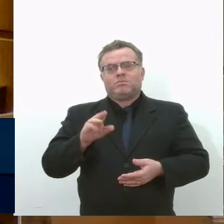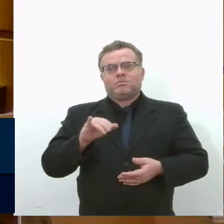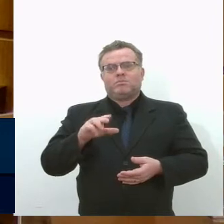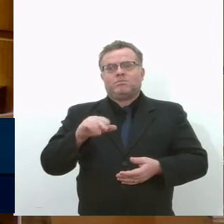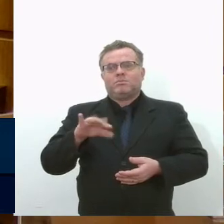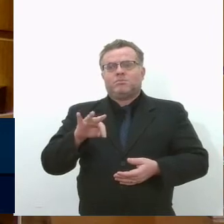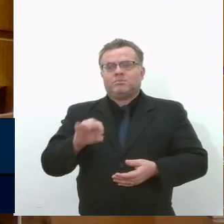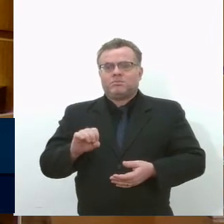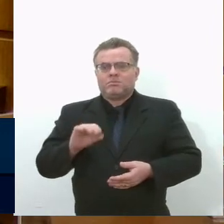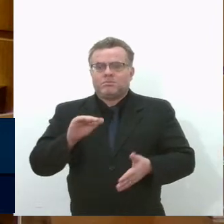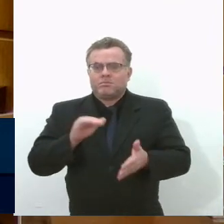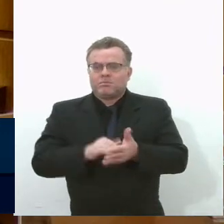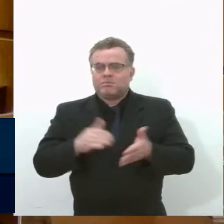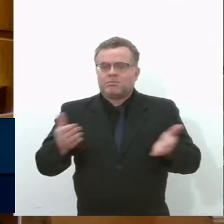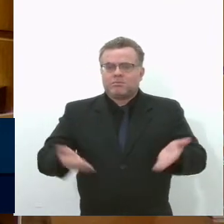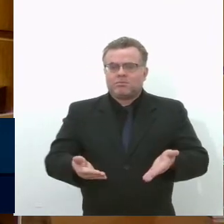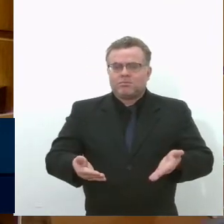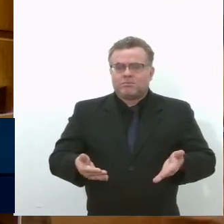não se realizou.